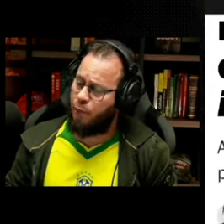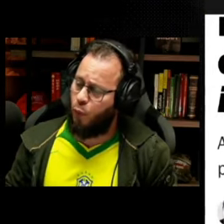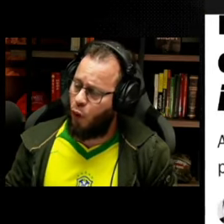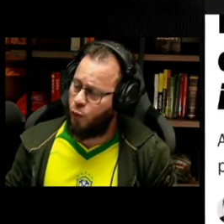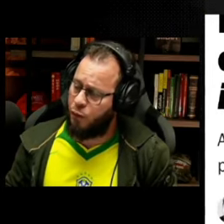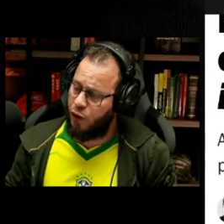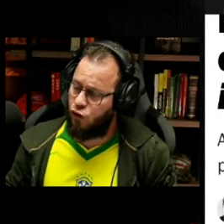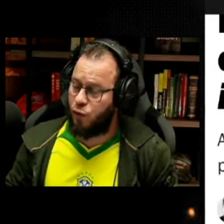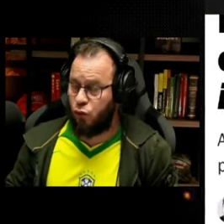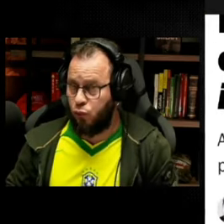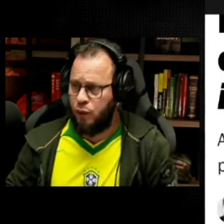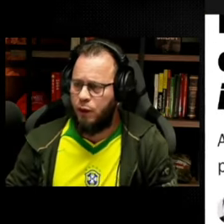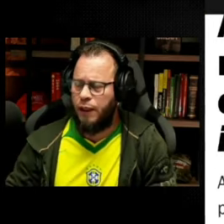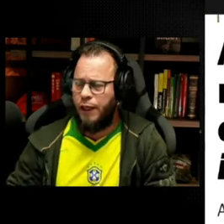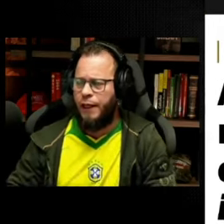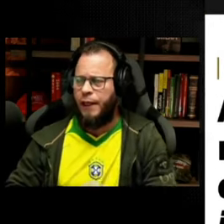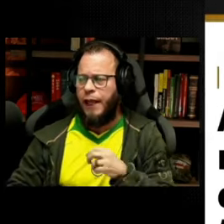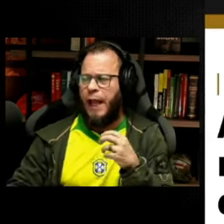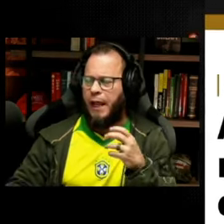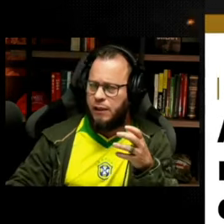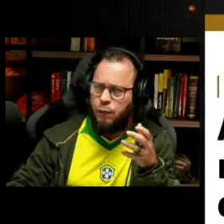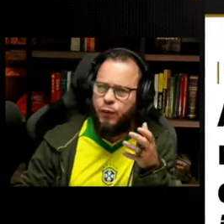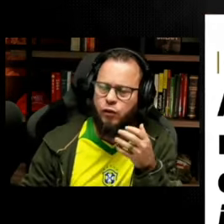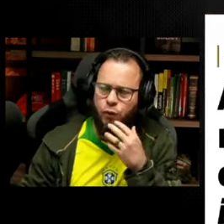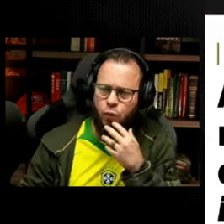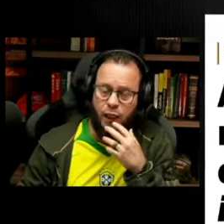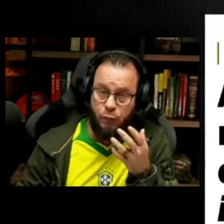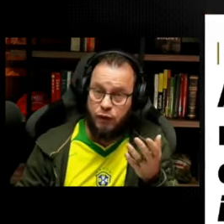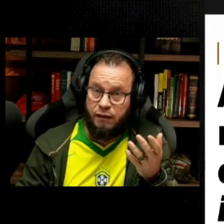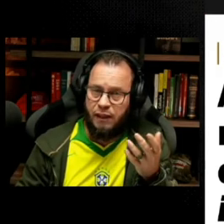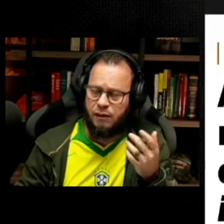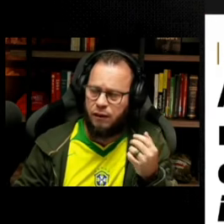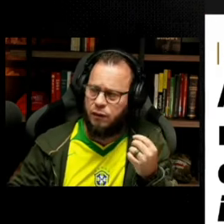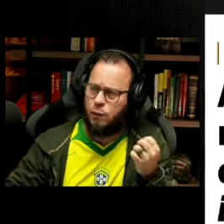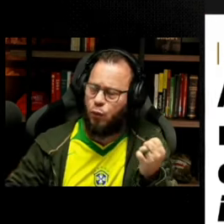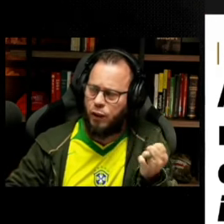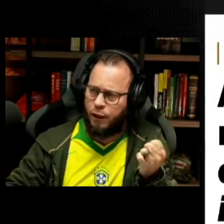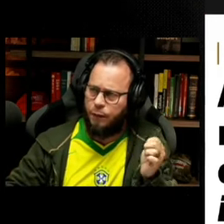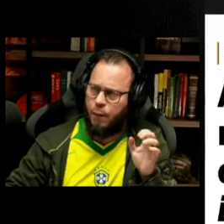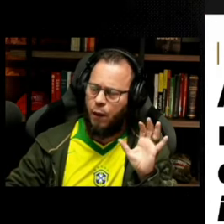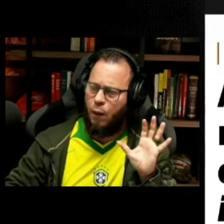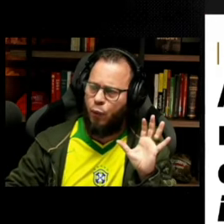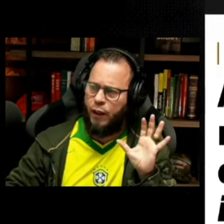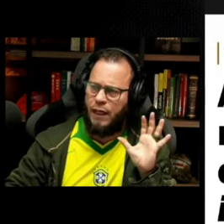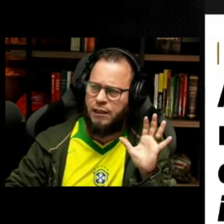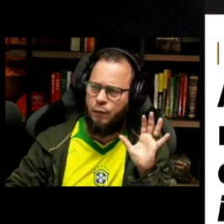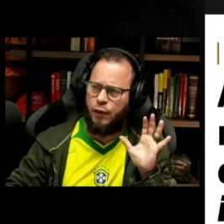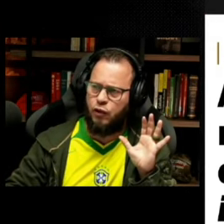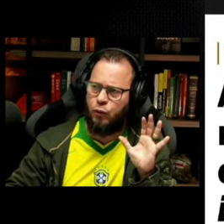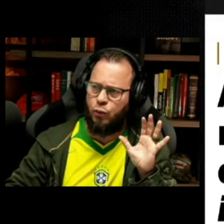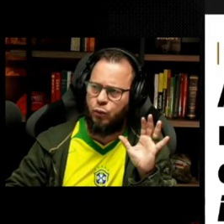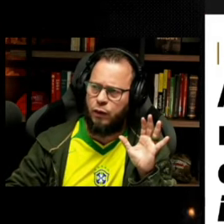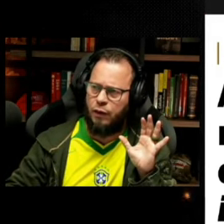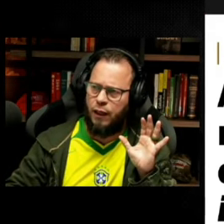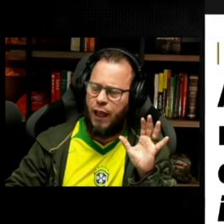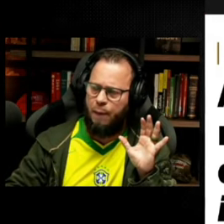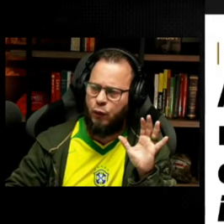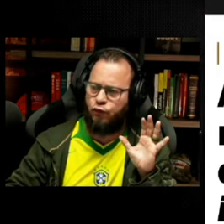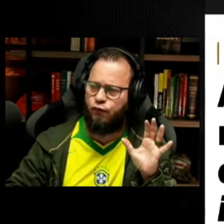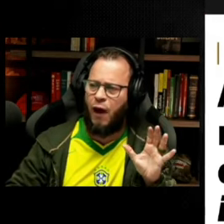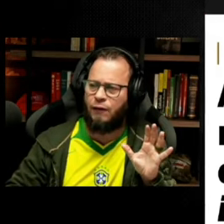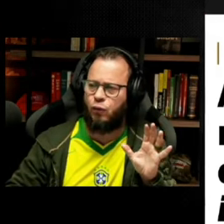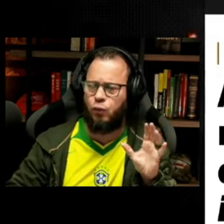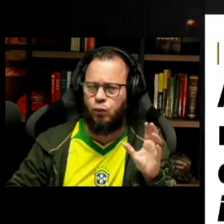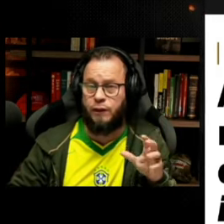que apoi o impeachment de Lula esse impeachment do Lula ele é muito interessante por quê Porque esse impeachment do Lula é